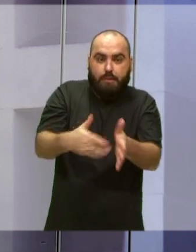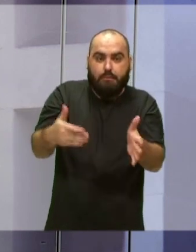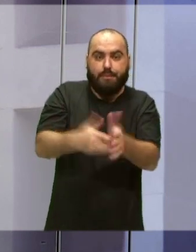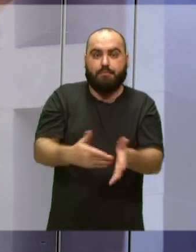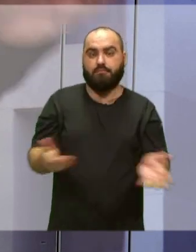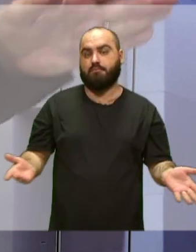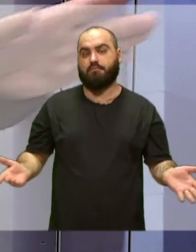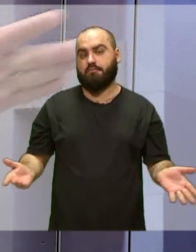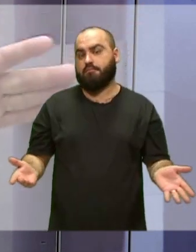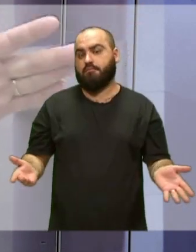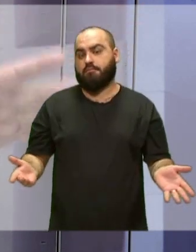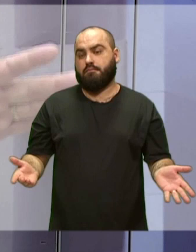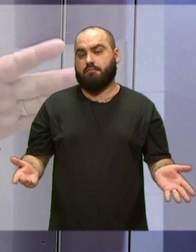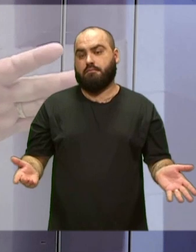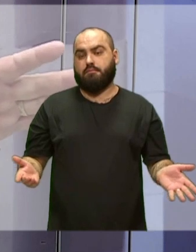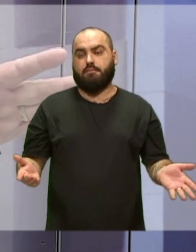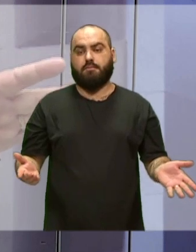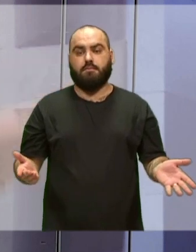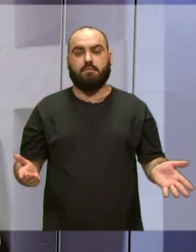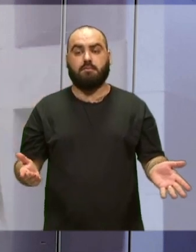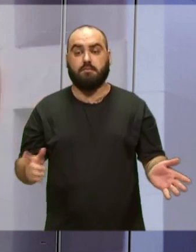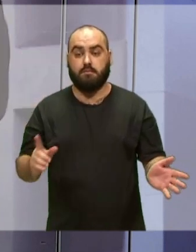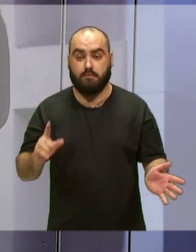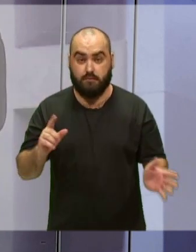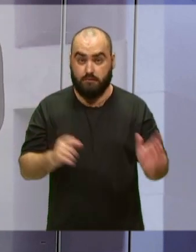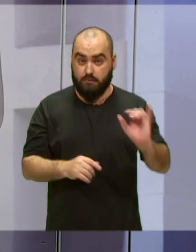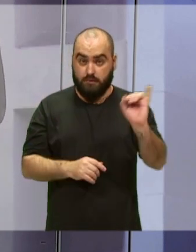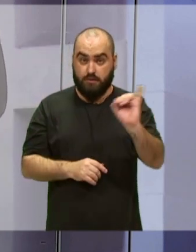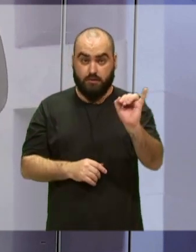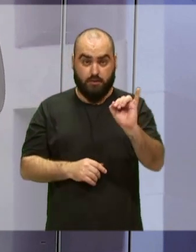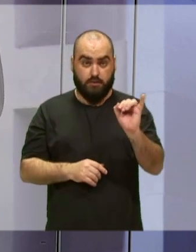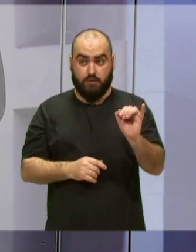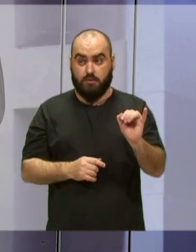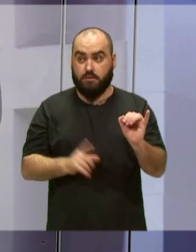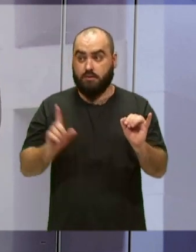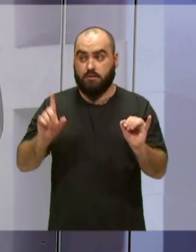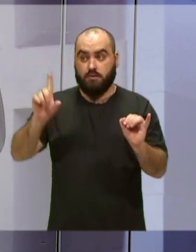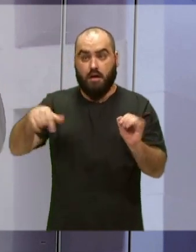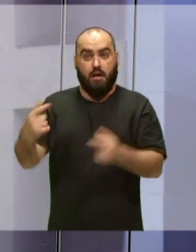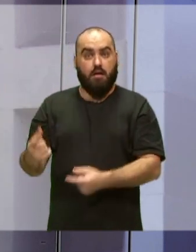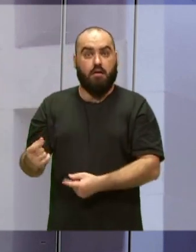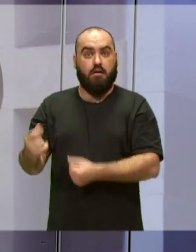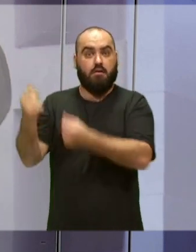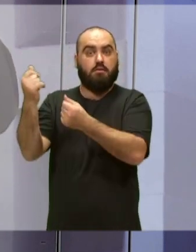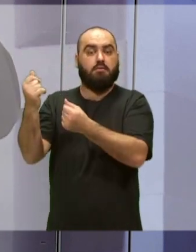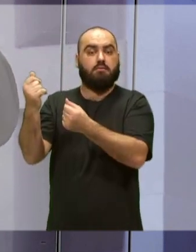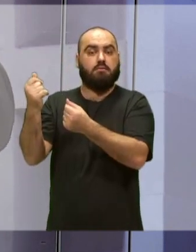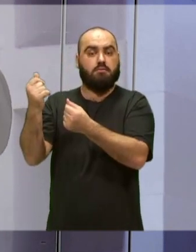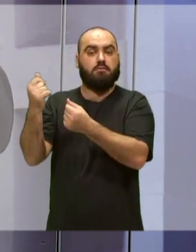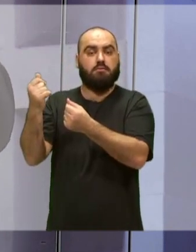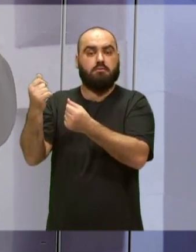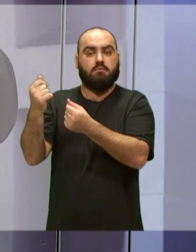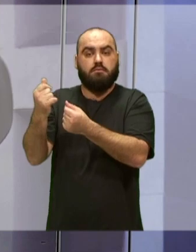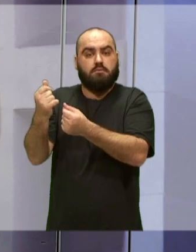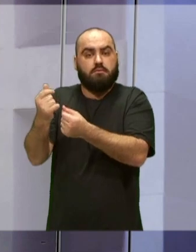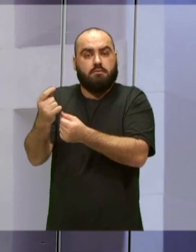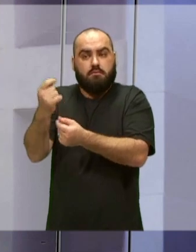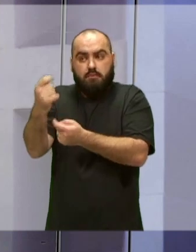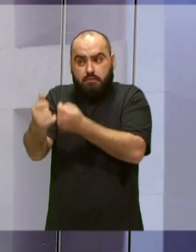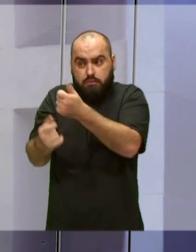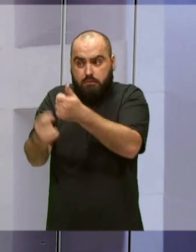tem como uma uma terra cara como é de tajir nós eh empurramos Os Pequenos